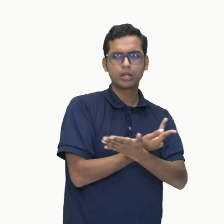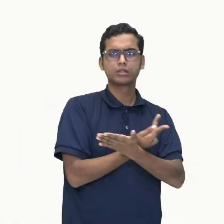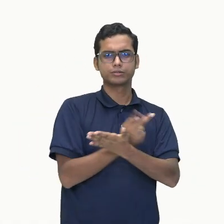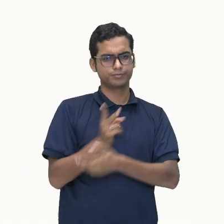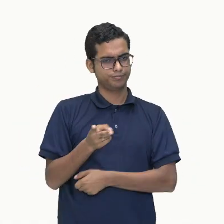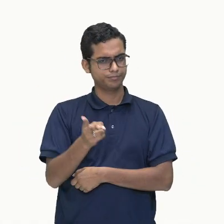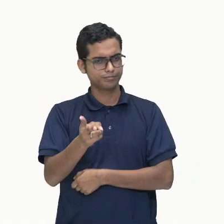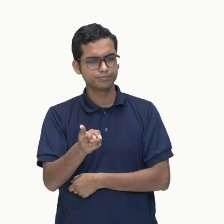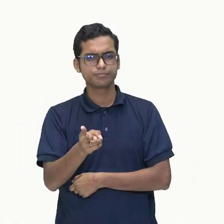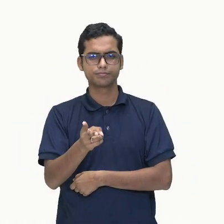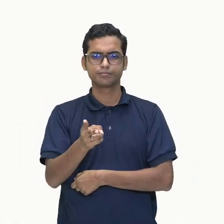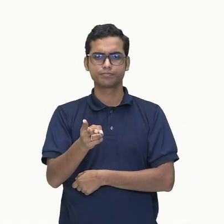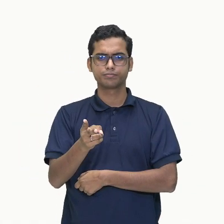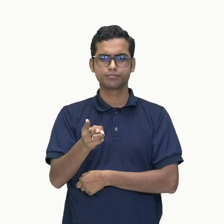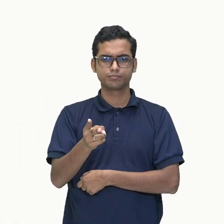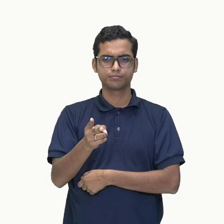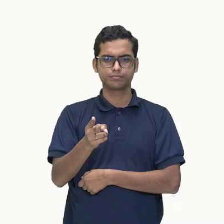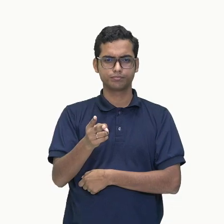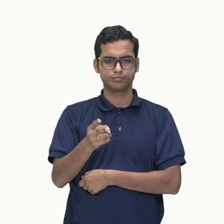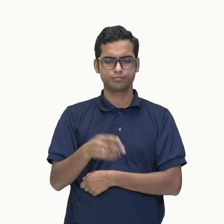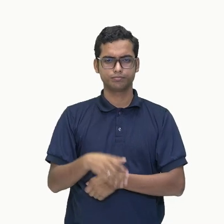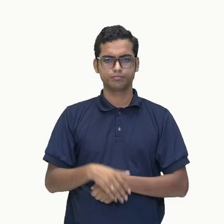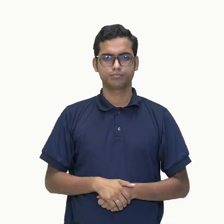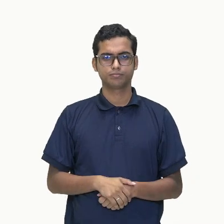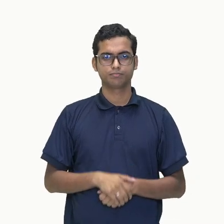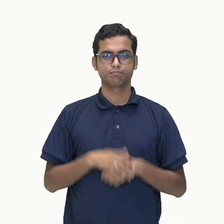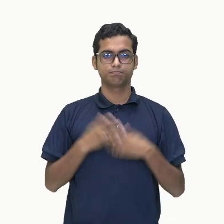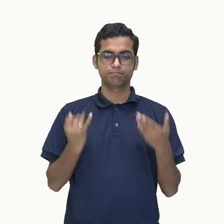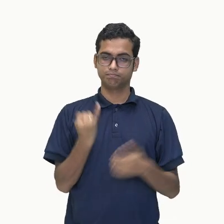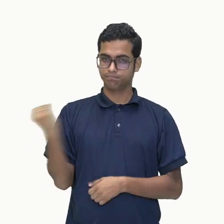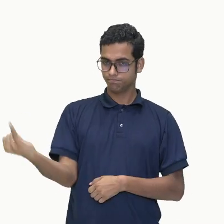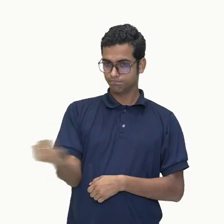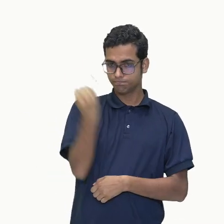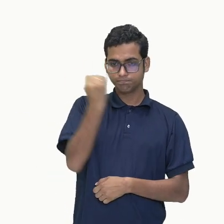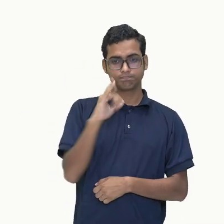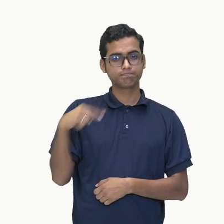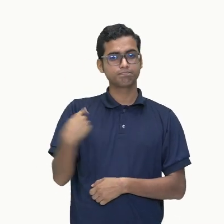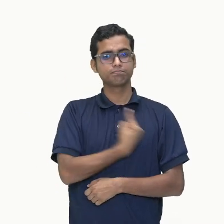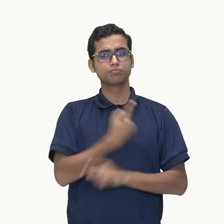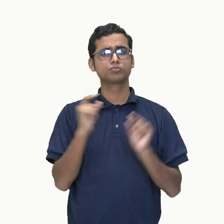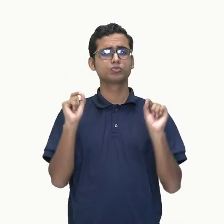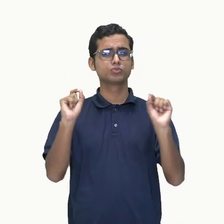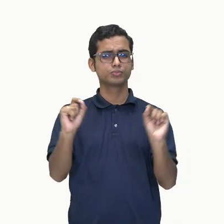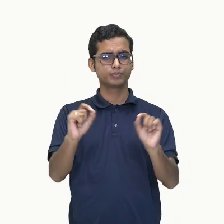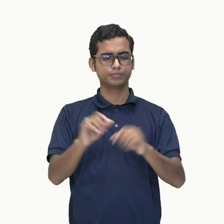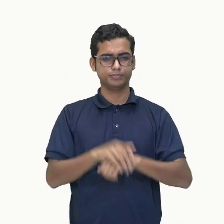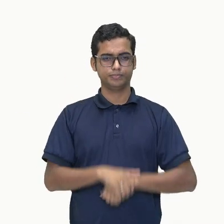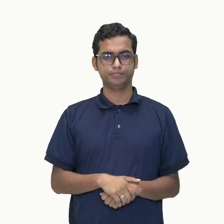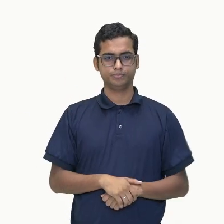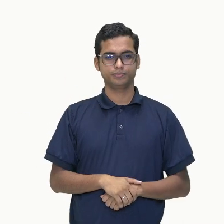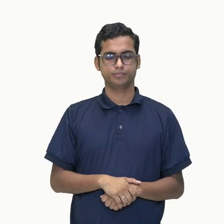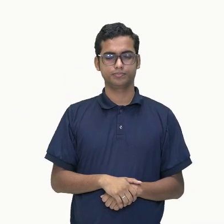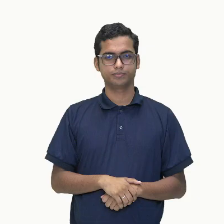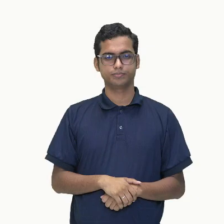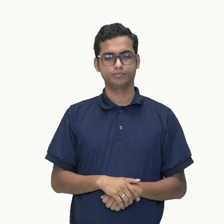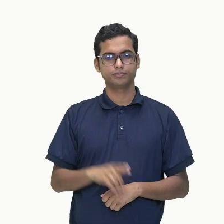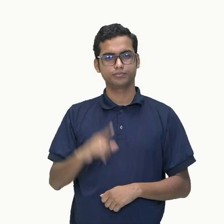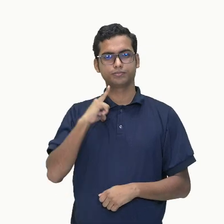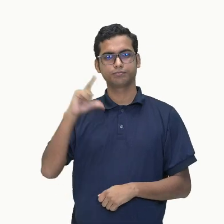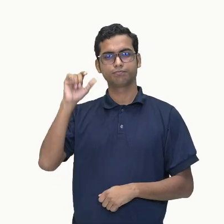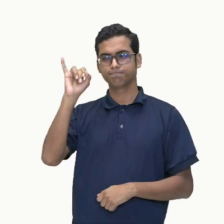Ok? Então, isso é muito importante nós colocarmos de antemão. E